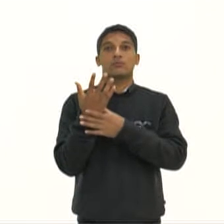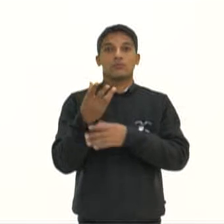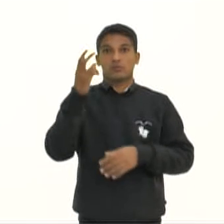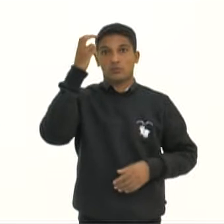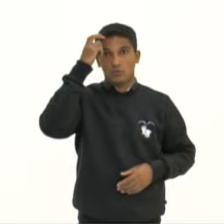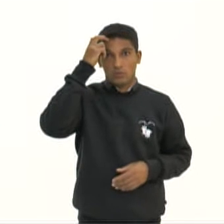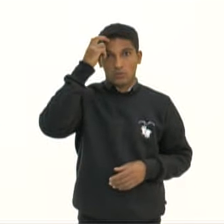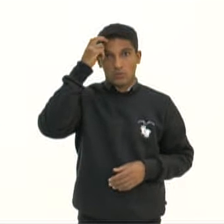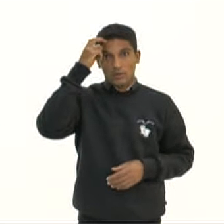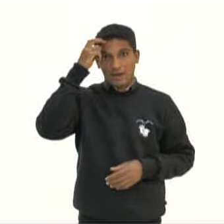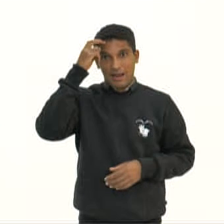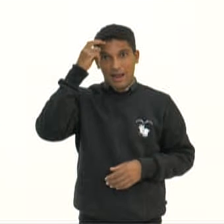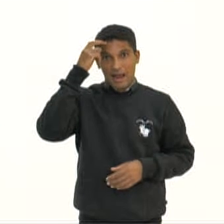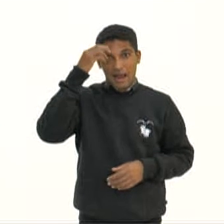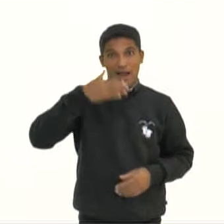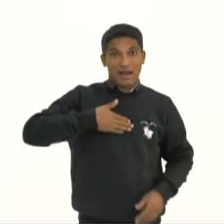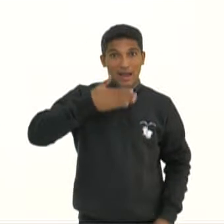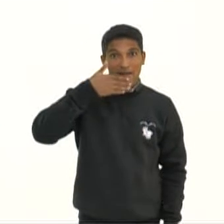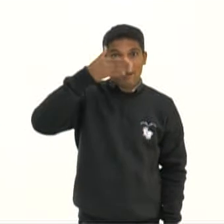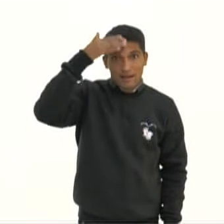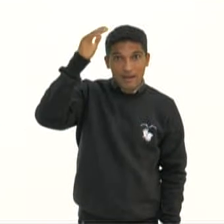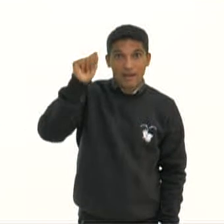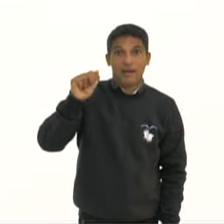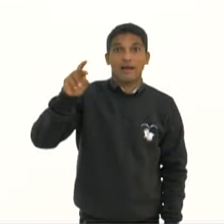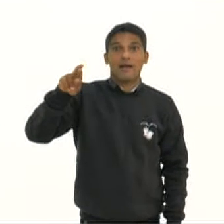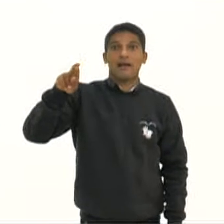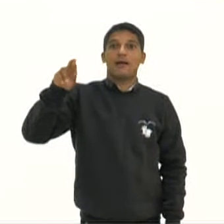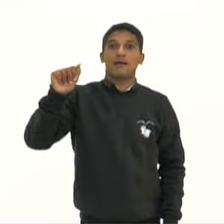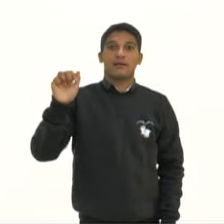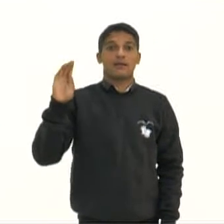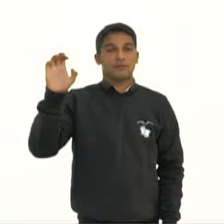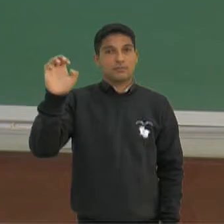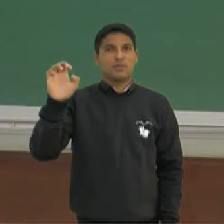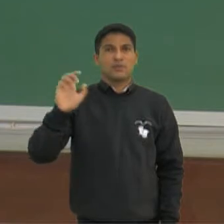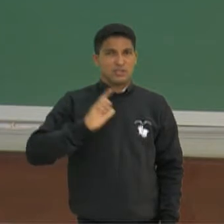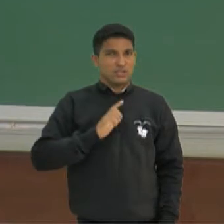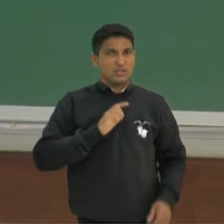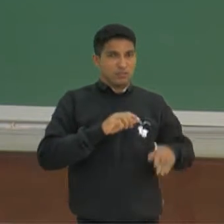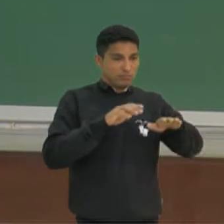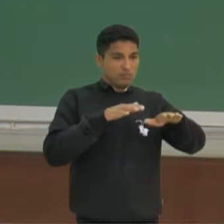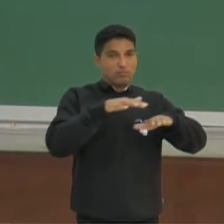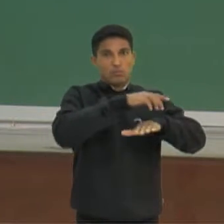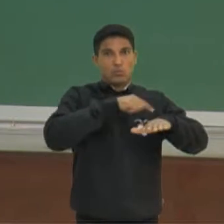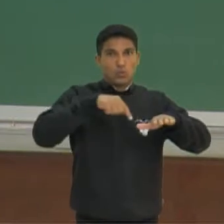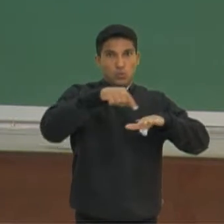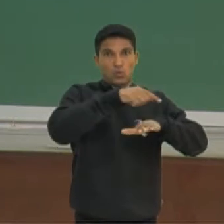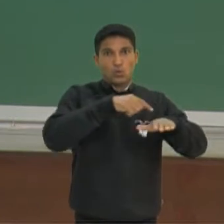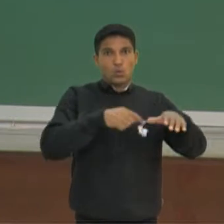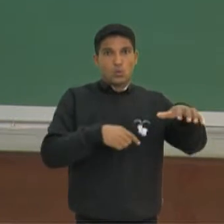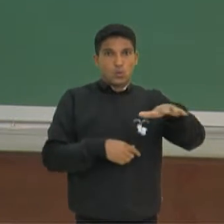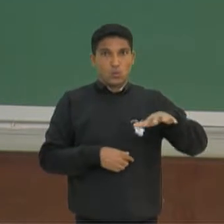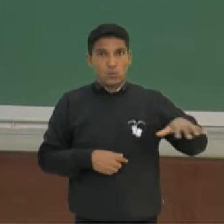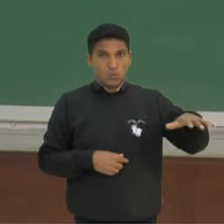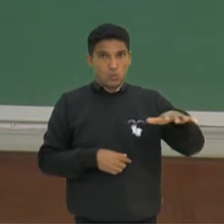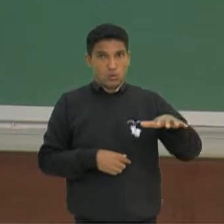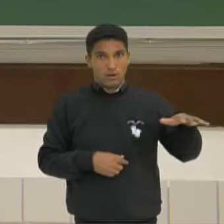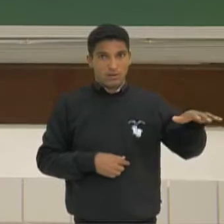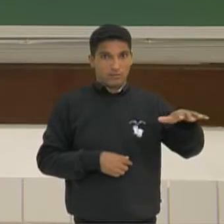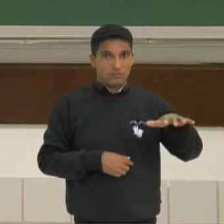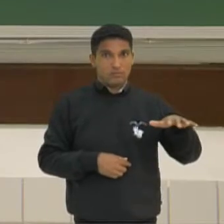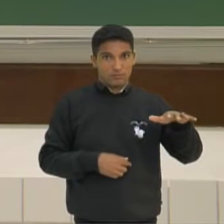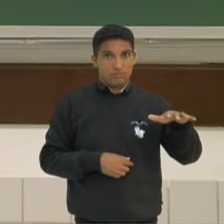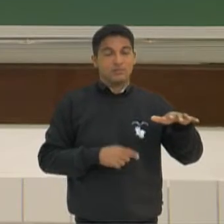pequenas tribos na Península Arábica, que é uma região, um local geográfico, essas